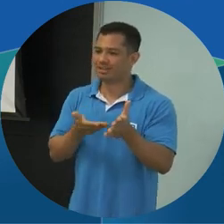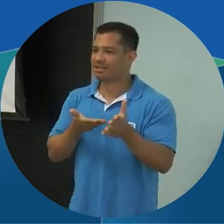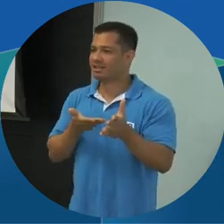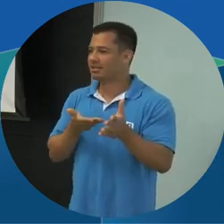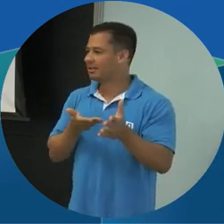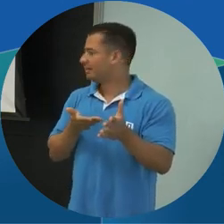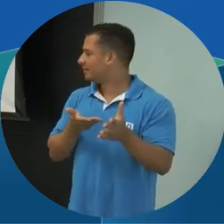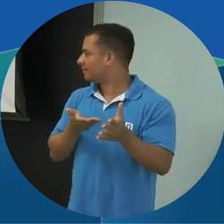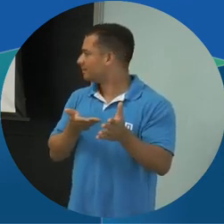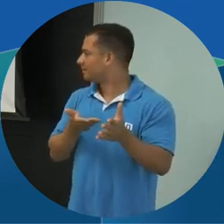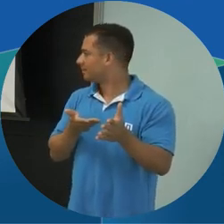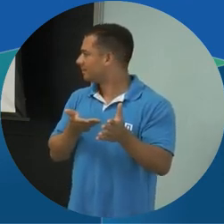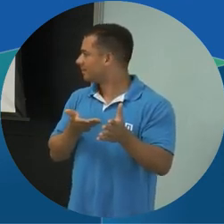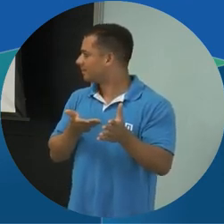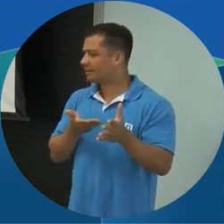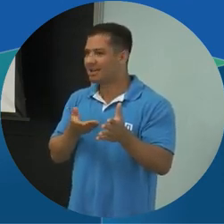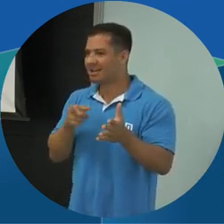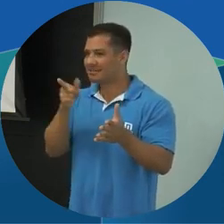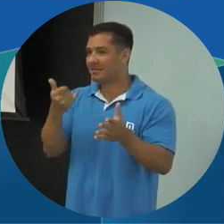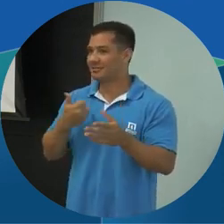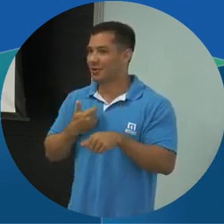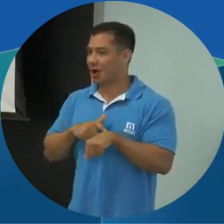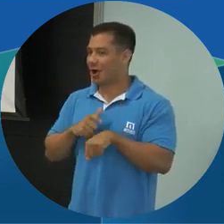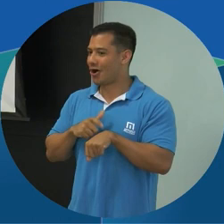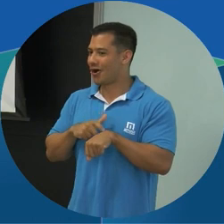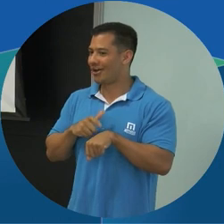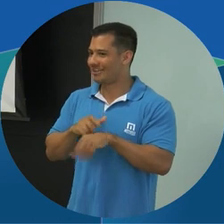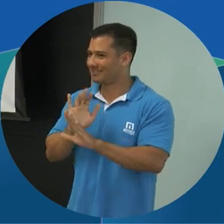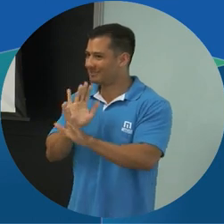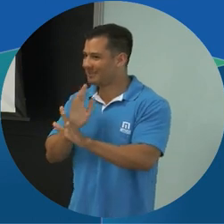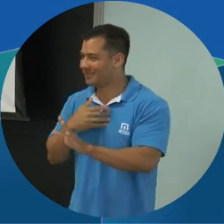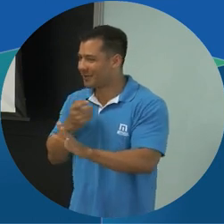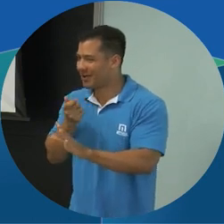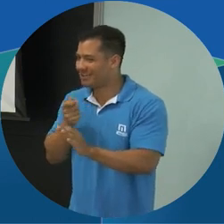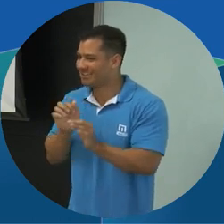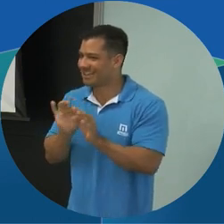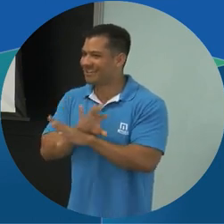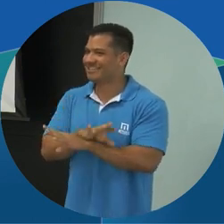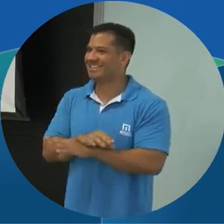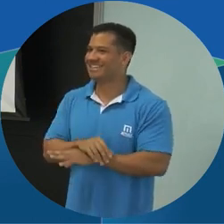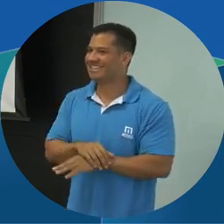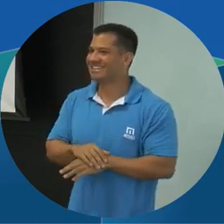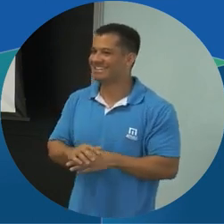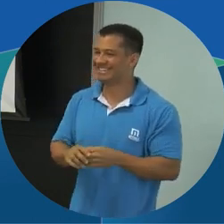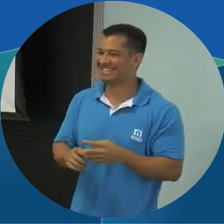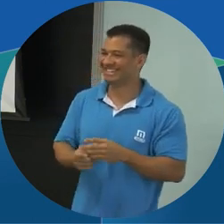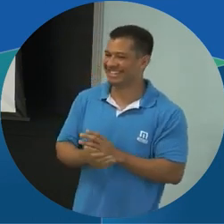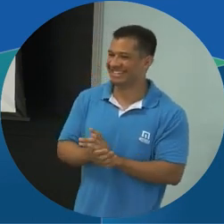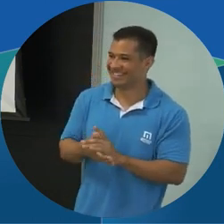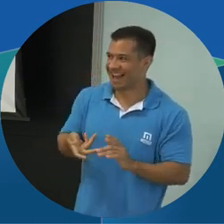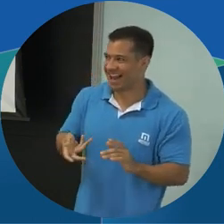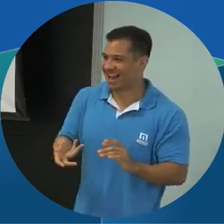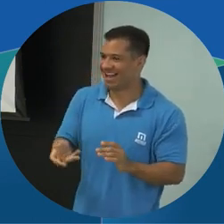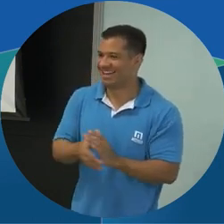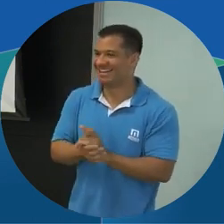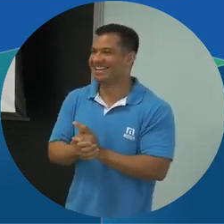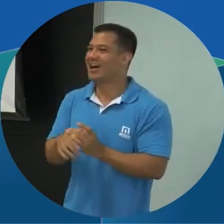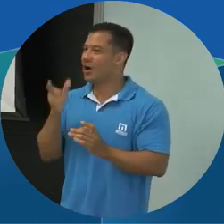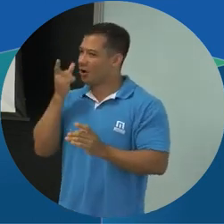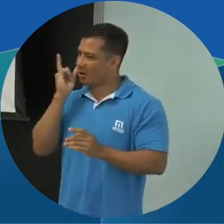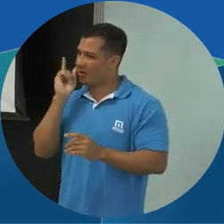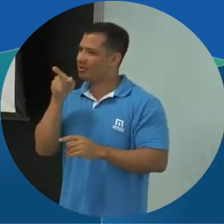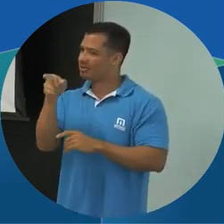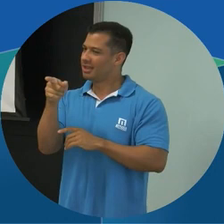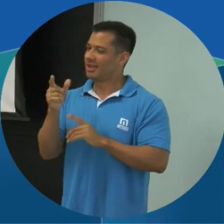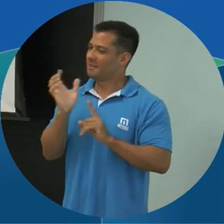Sim, senhora, pode deixar, eu vou me adiantar aqui, está acabando. Eu já estou sendo cobrado para falar mais rápido. Ontem você não fez isso com o